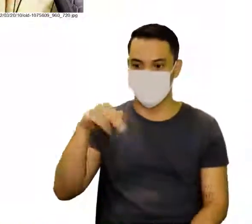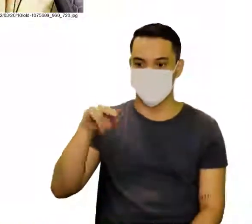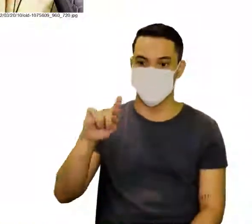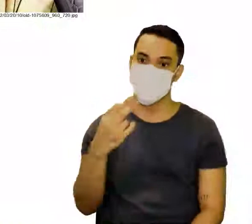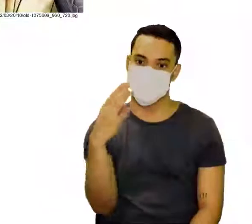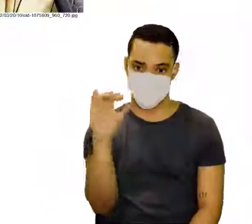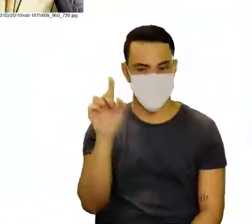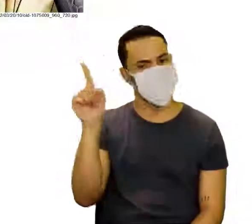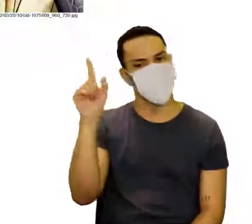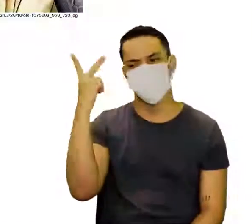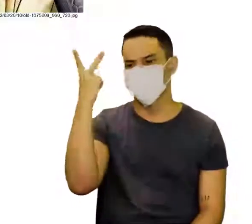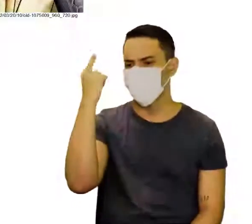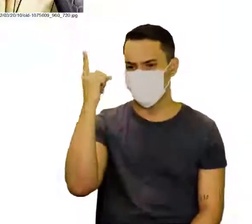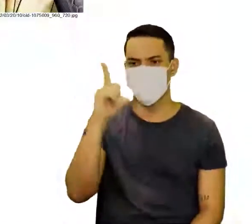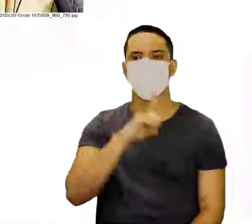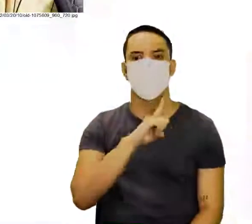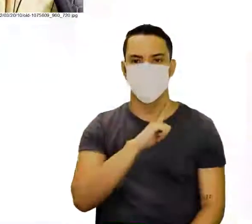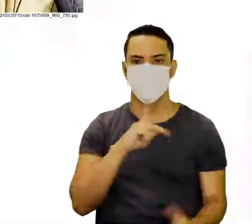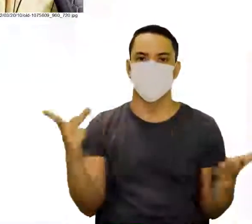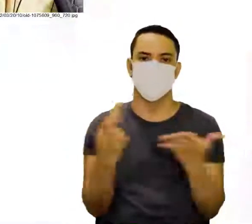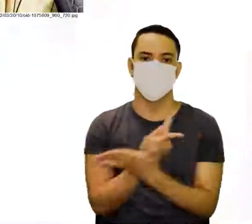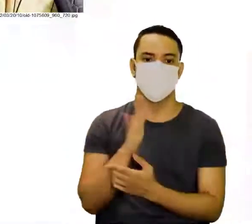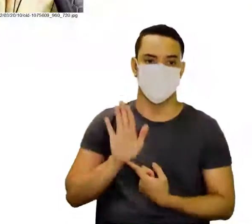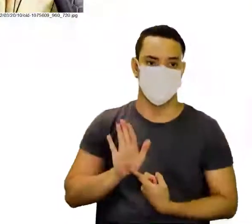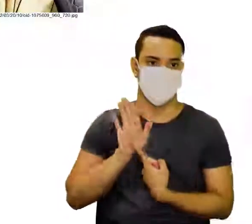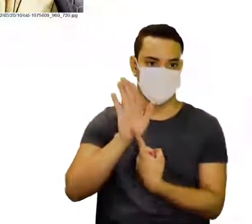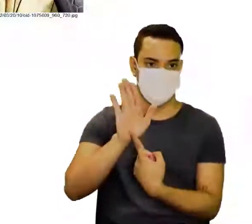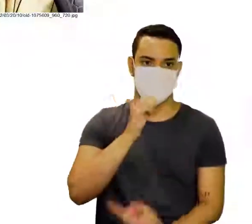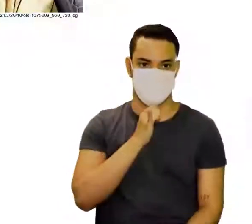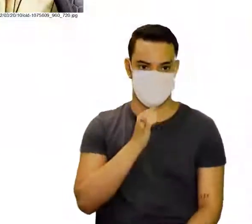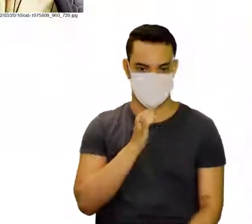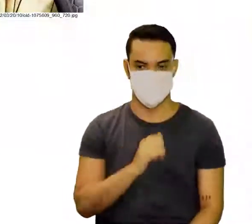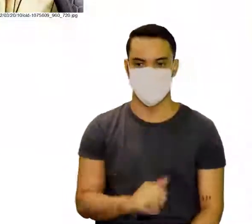o exemplo mais comum que tem de gerador de corrente, tá?